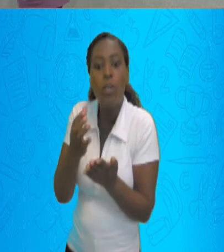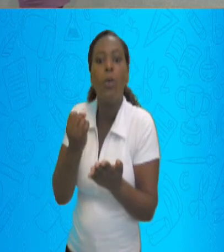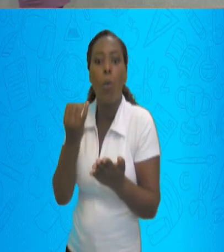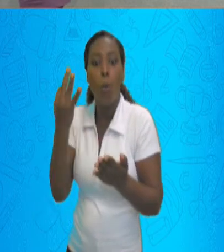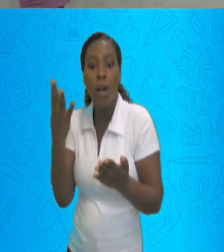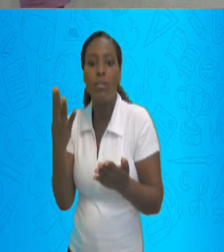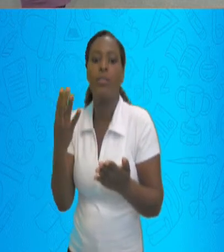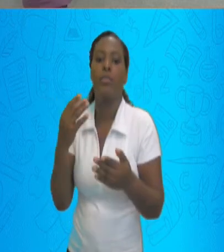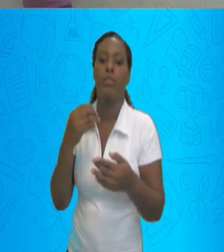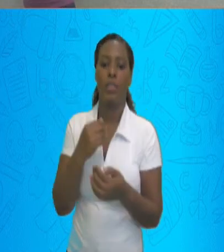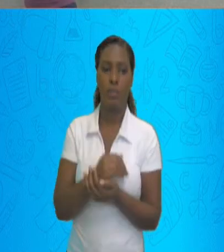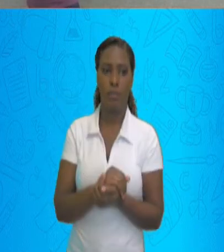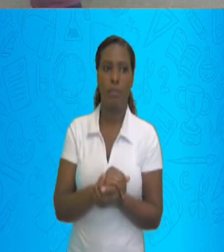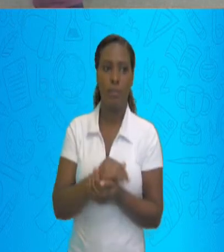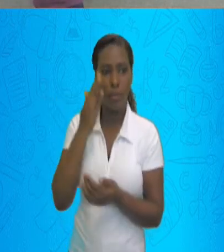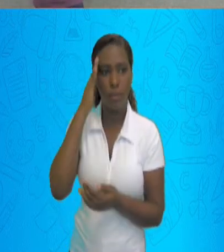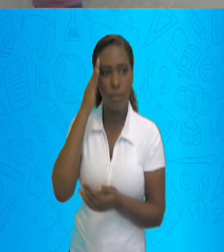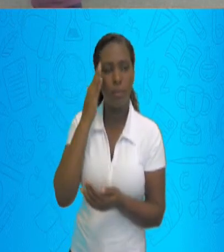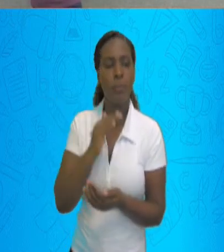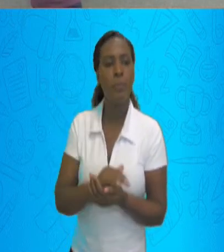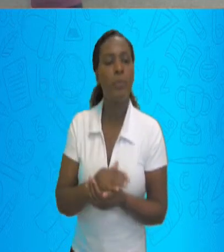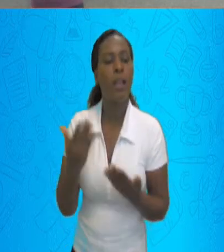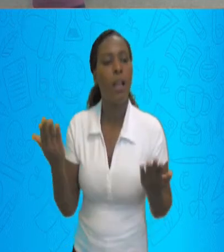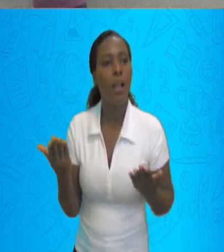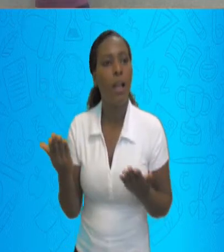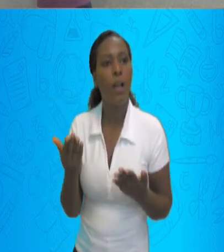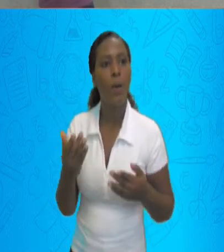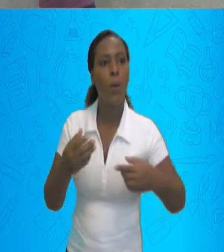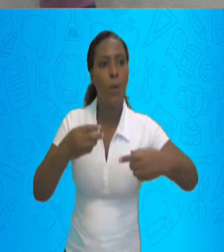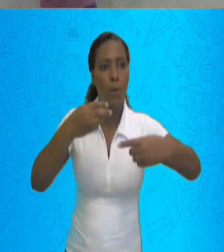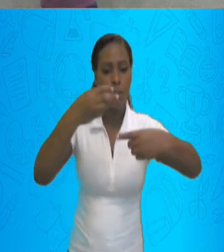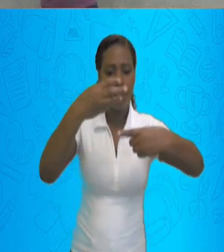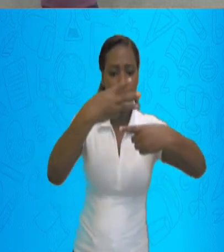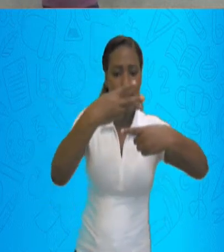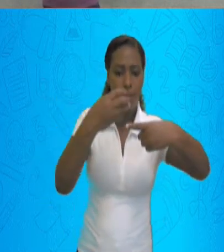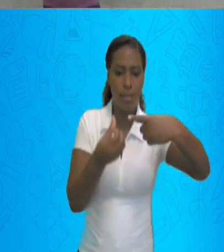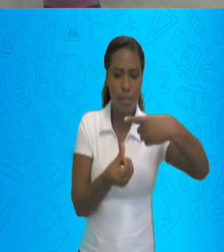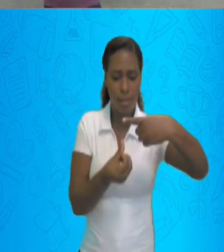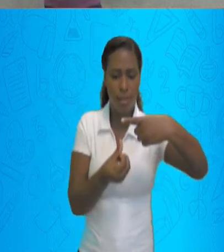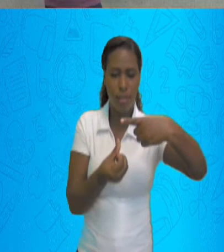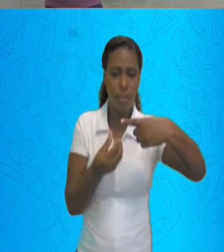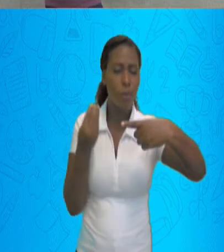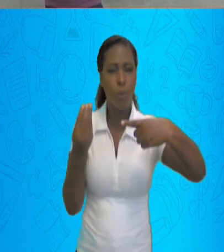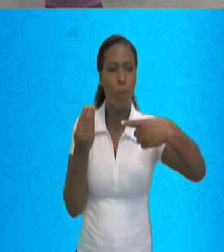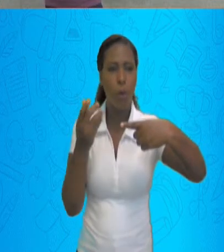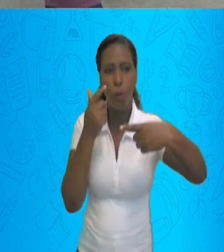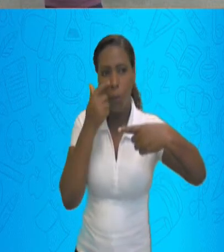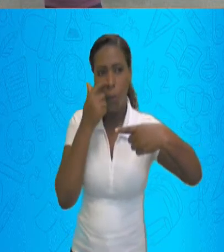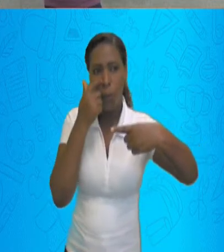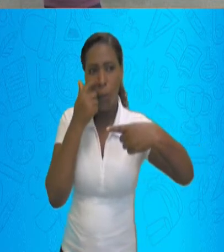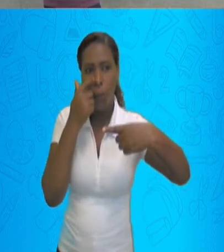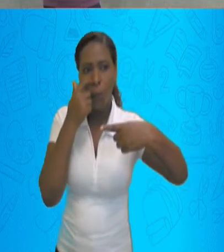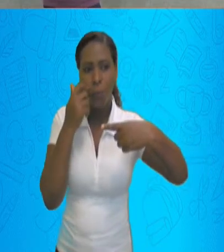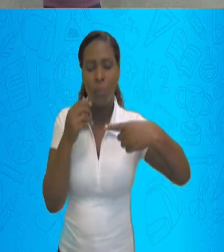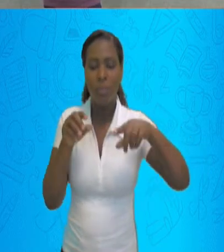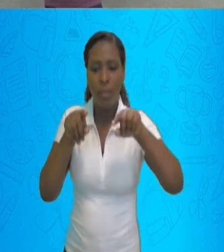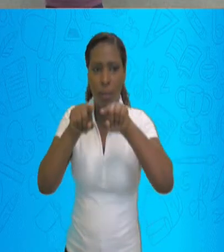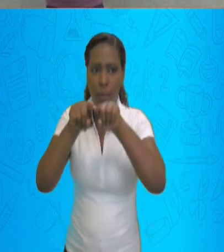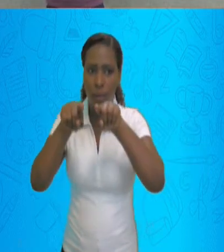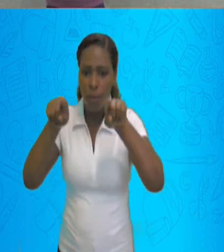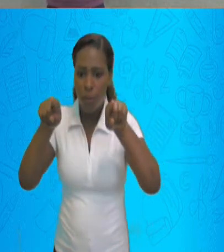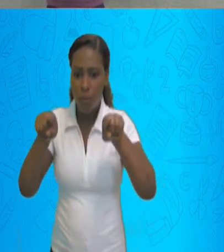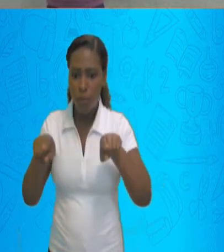uma fração 3/6. Como eu faço esse desenho dessa fração? Pego uma figura, vou dividir ela em